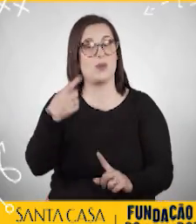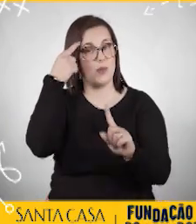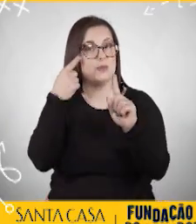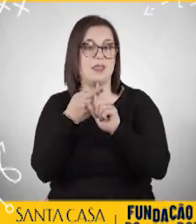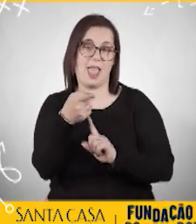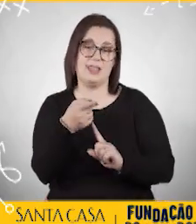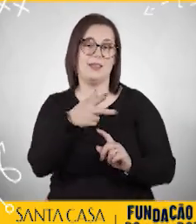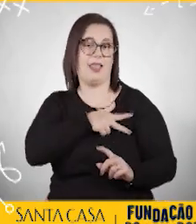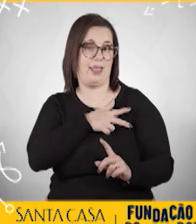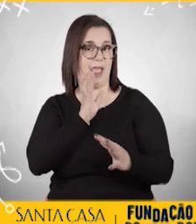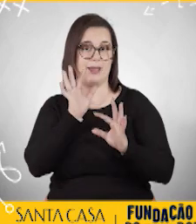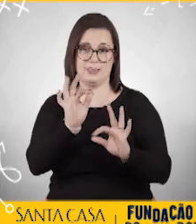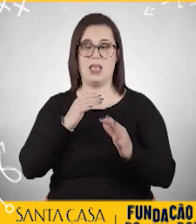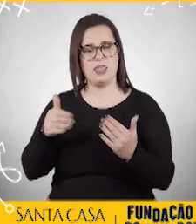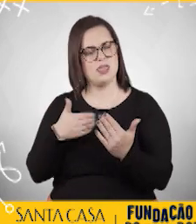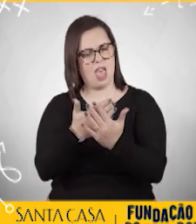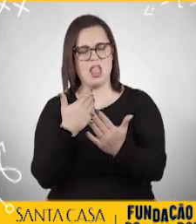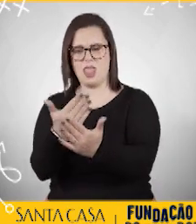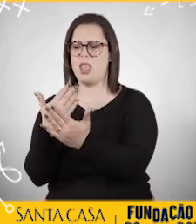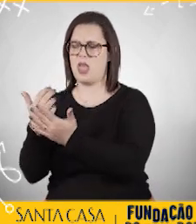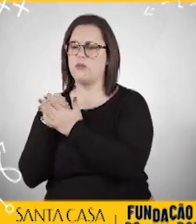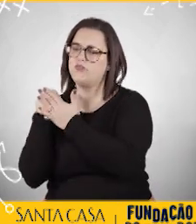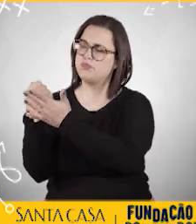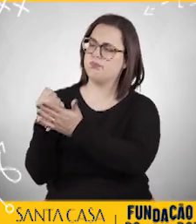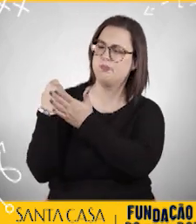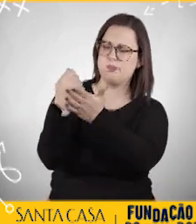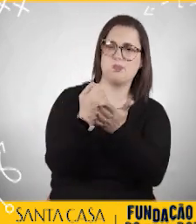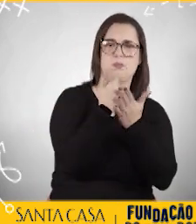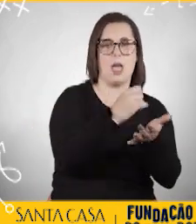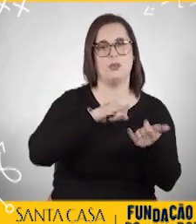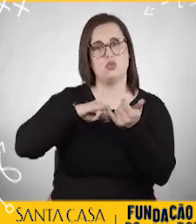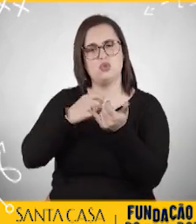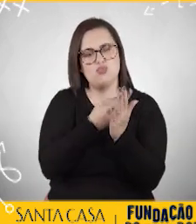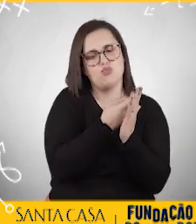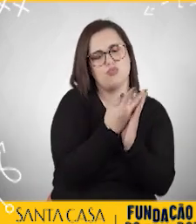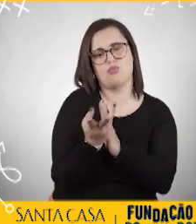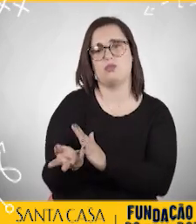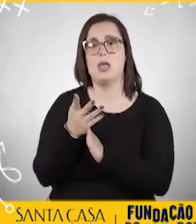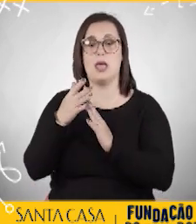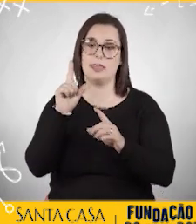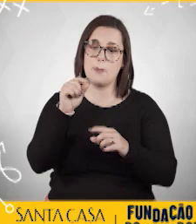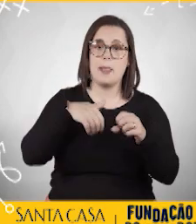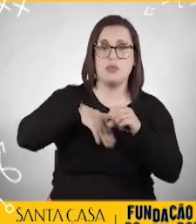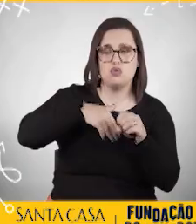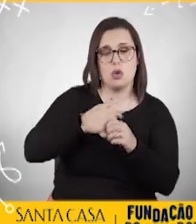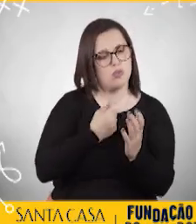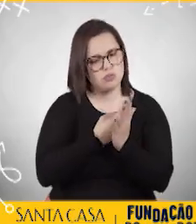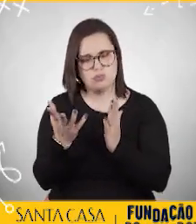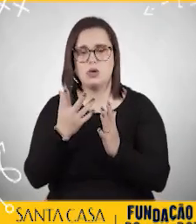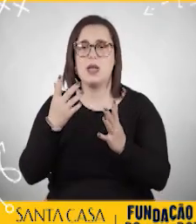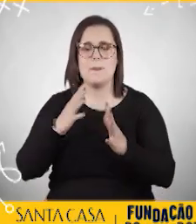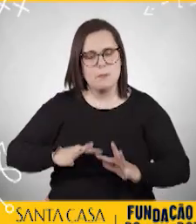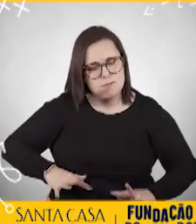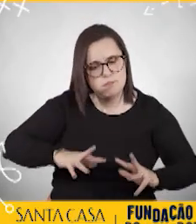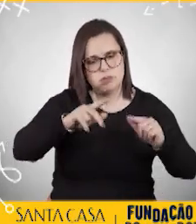É esse o objetivo da Liga também, é dar cada vez mais apoio às associações e, por sua vez, aos seus atletas para que trabalhem e para